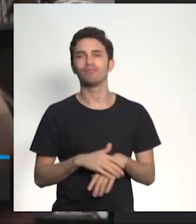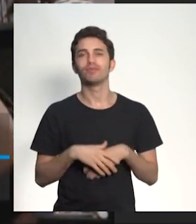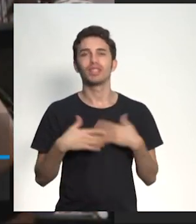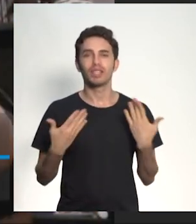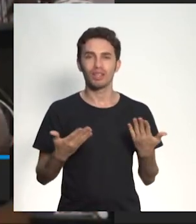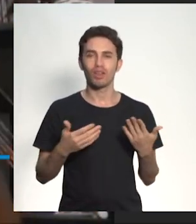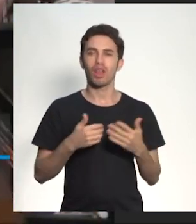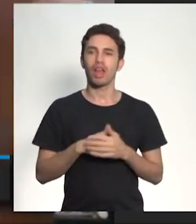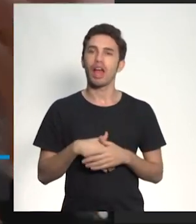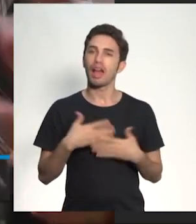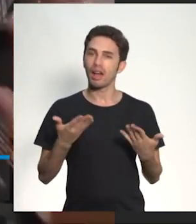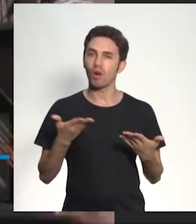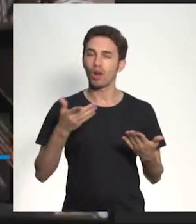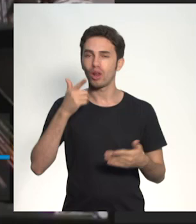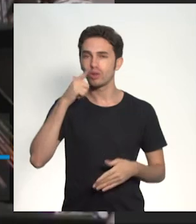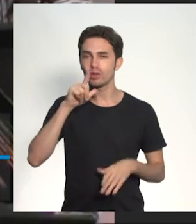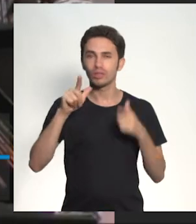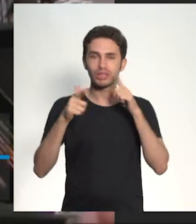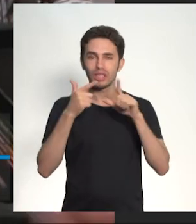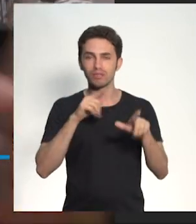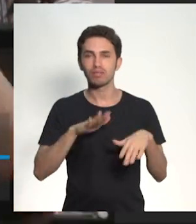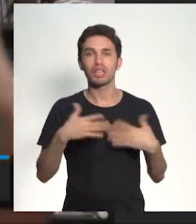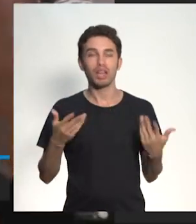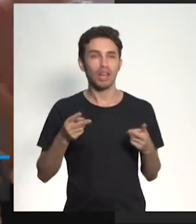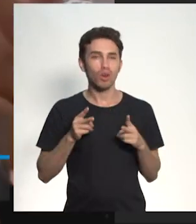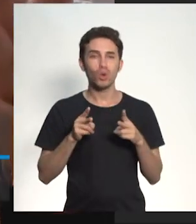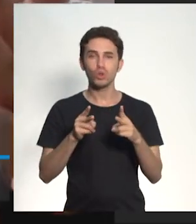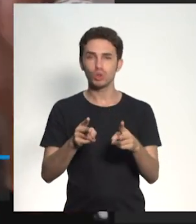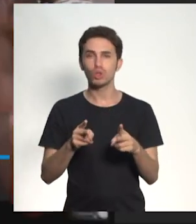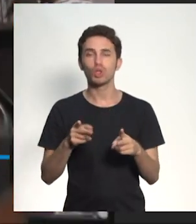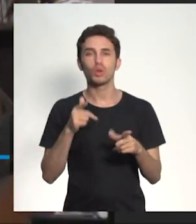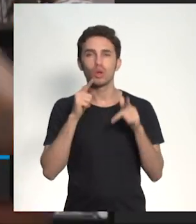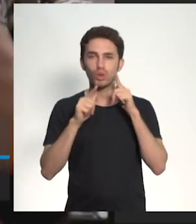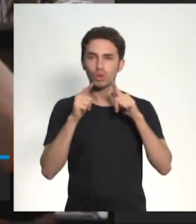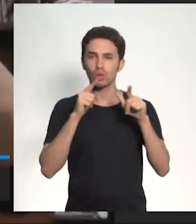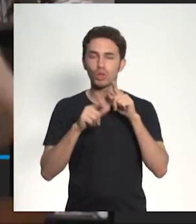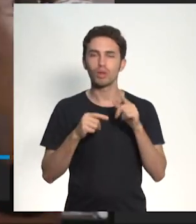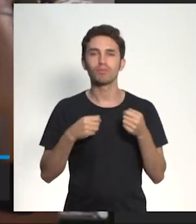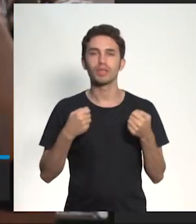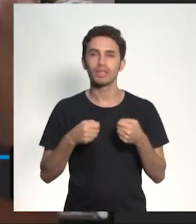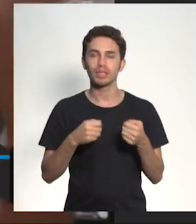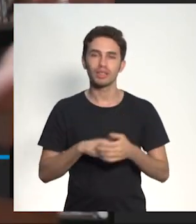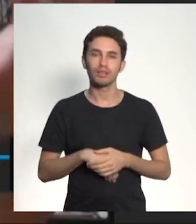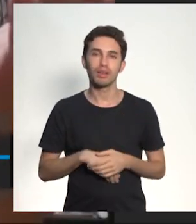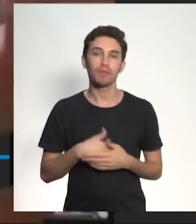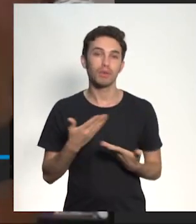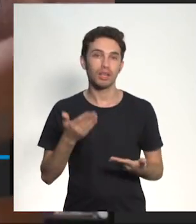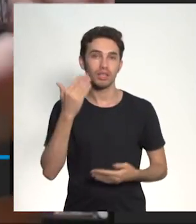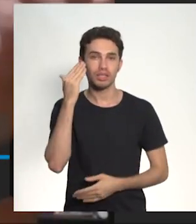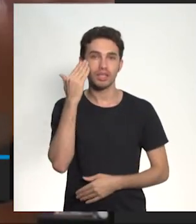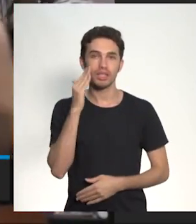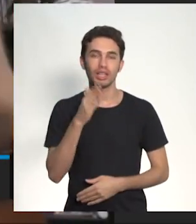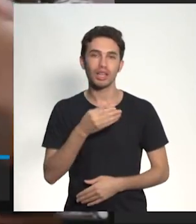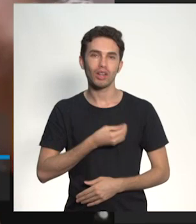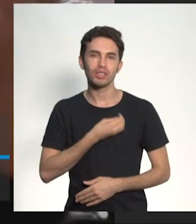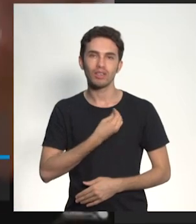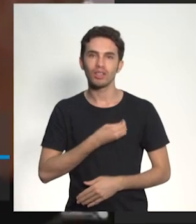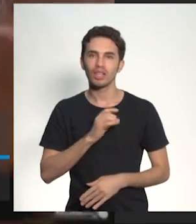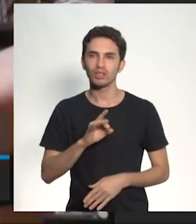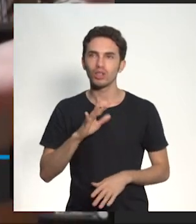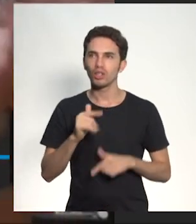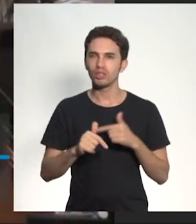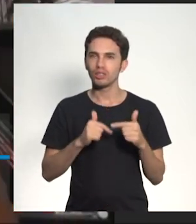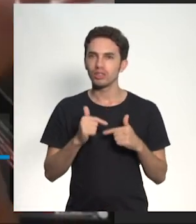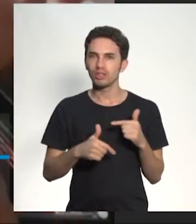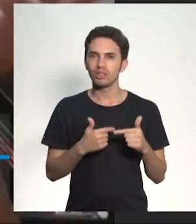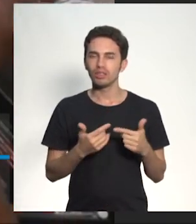uma conquista, e é uma conquista contínua, né, para que justamente, né, a gente entenda que a nossa vida não é apenas trabalhar,